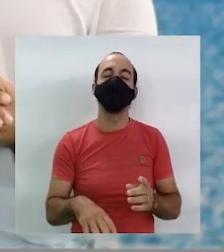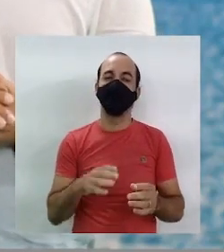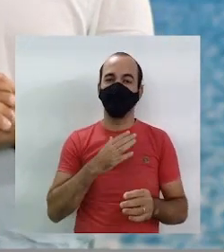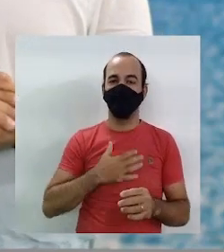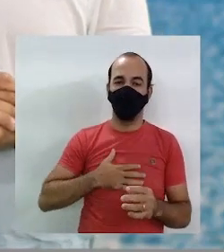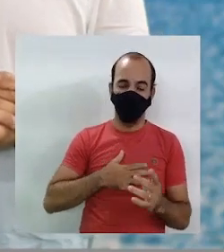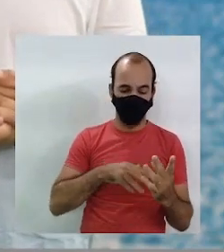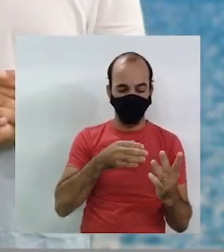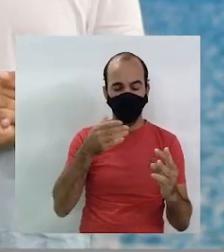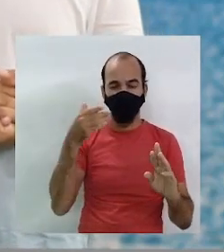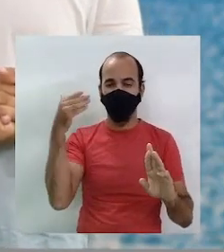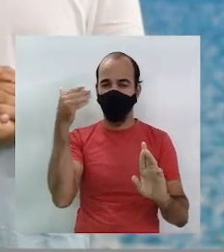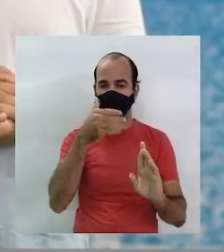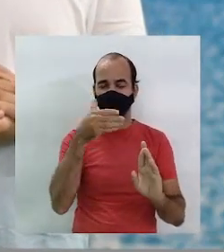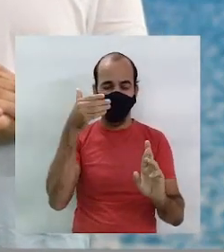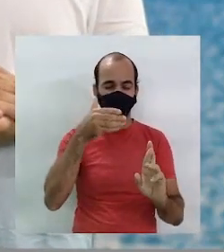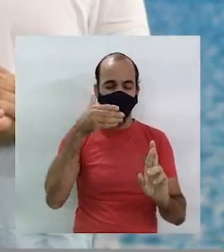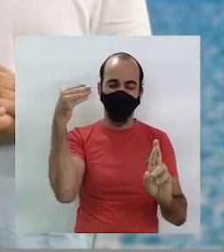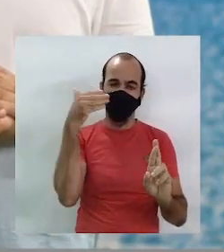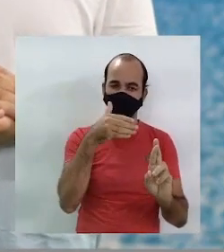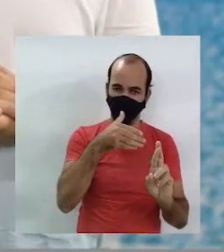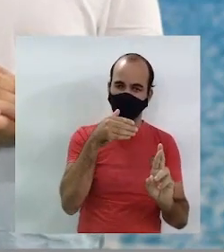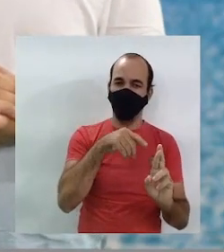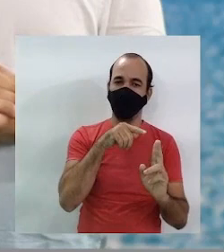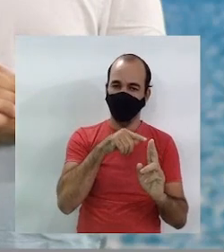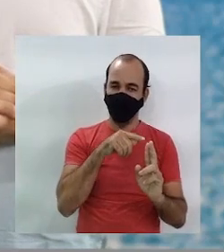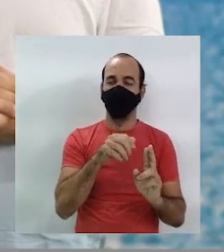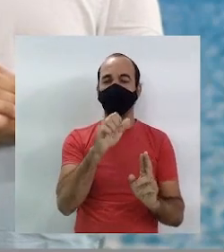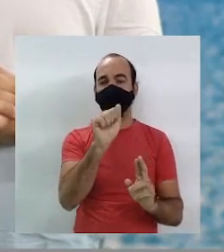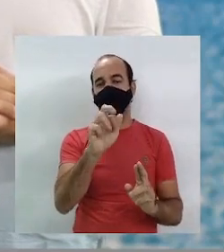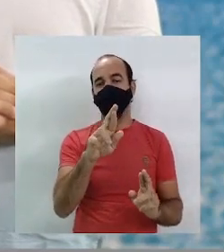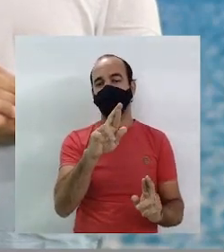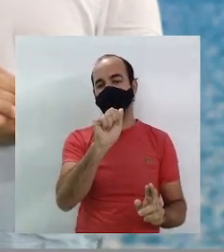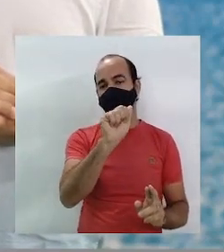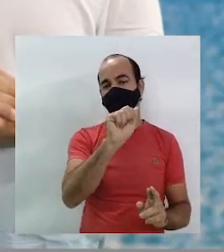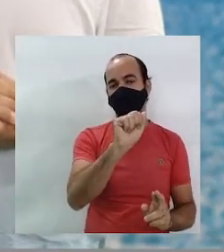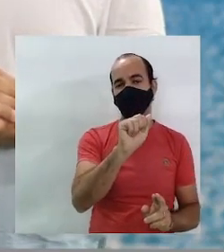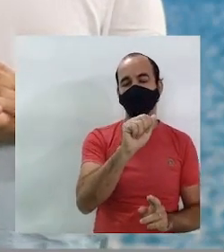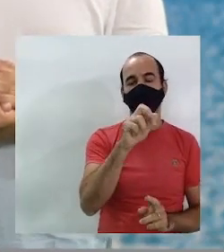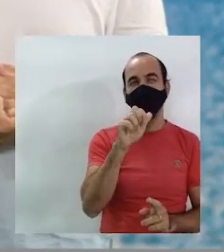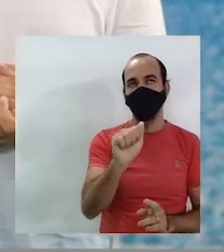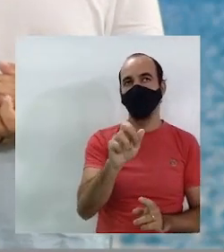estudante vai conhecer, e já conhece, que já foi falado aqui, sobre o movimento